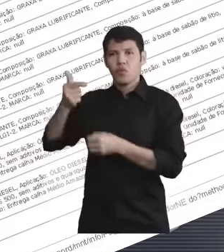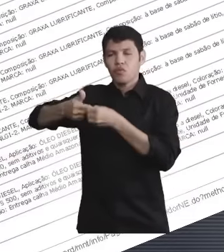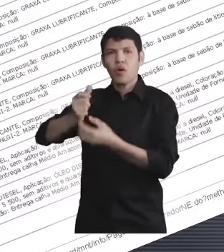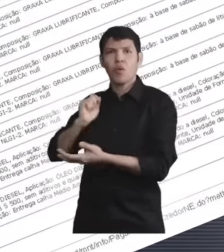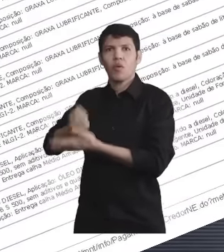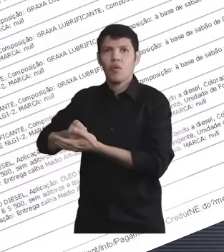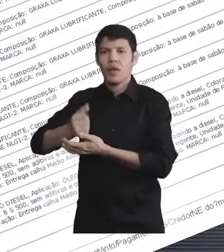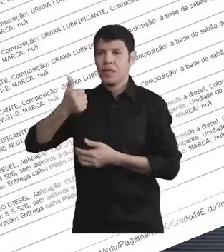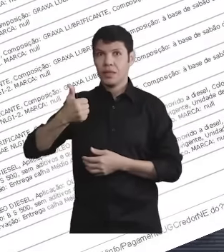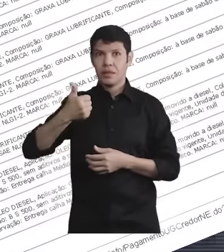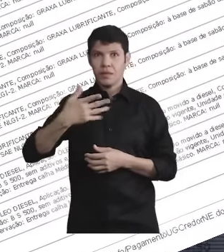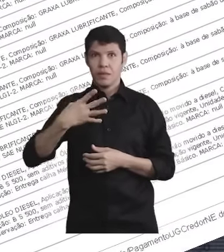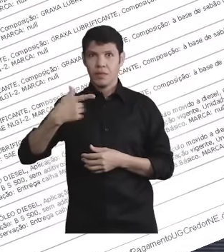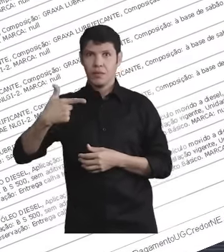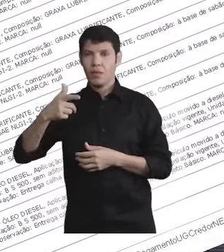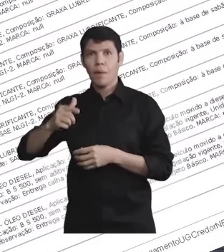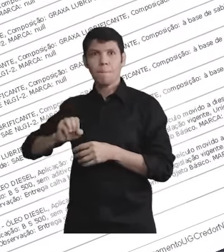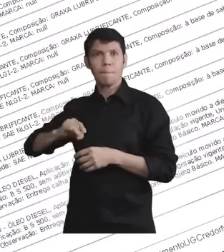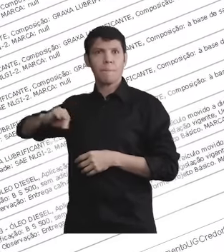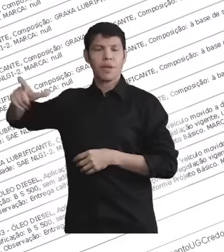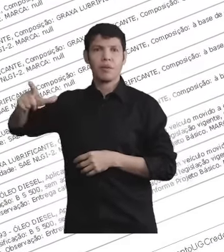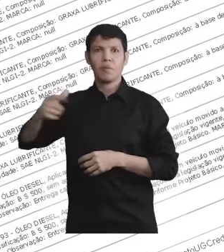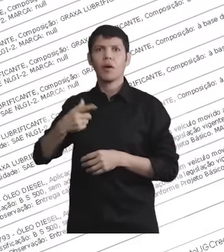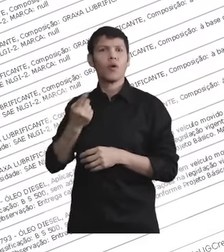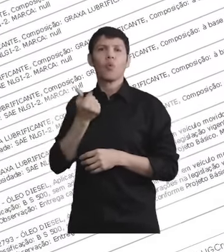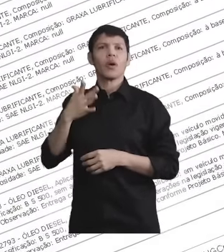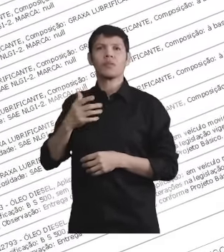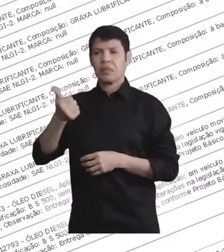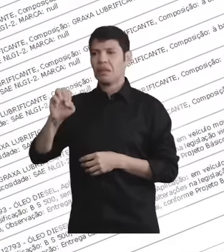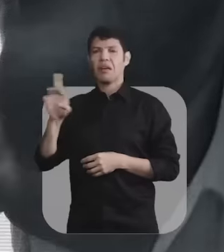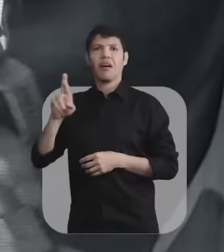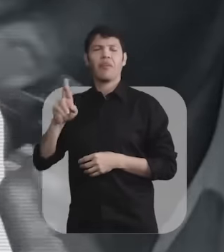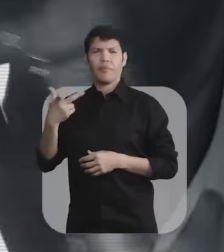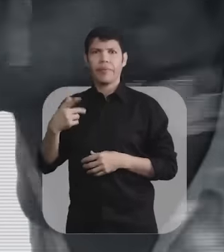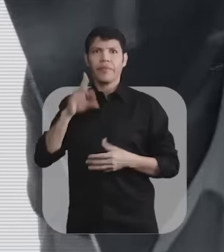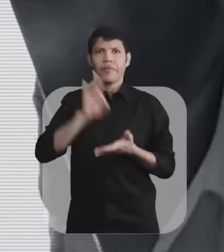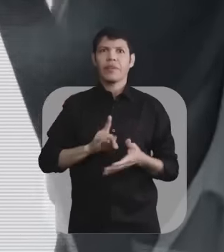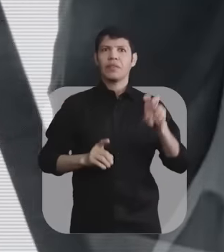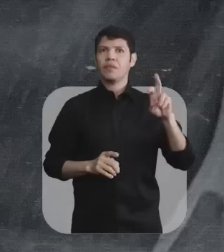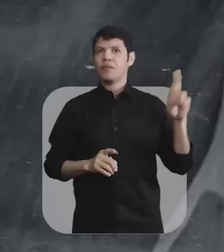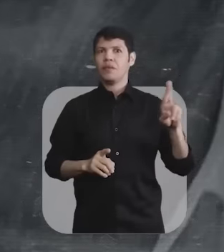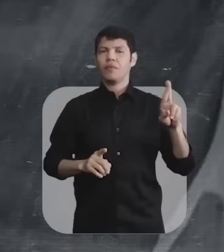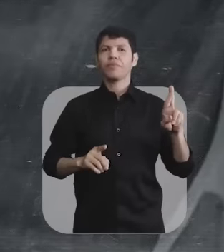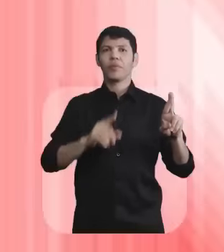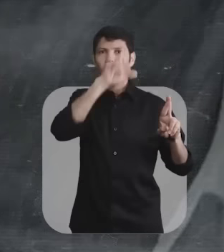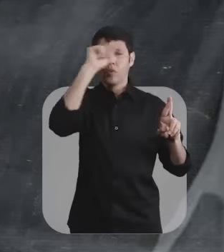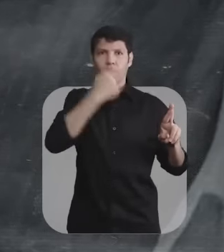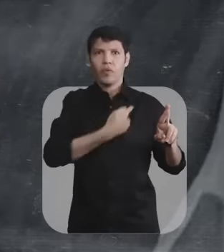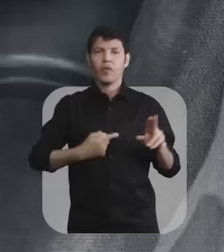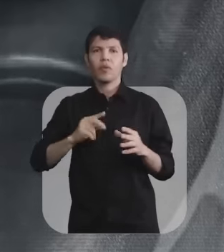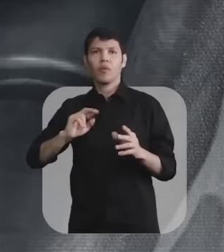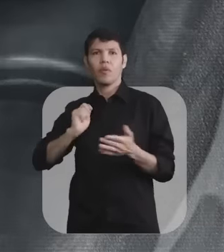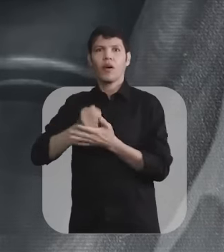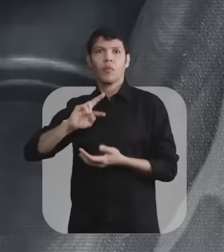gasolina a mais de R$10, quando o preço nas bombas era cerca de R$5. O governo Wilson pagou o dobro pela gasolina